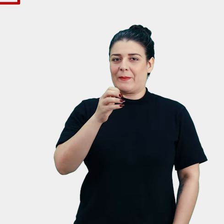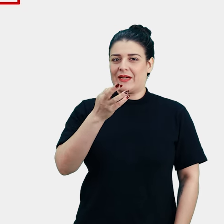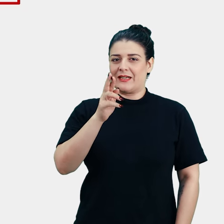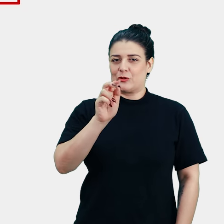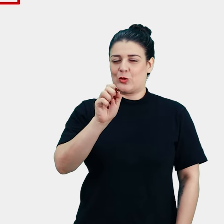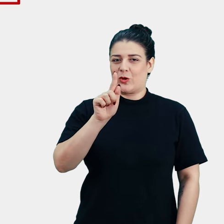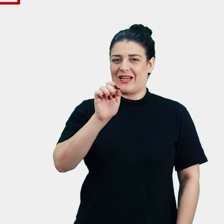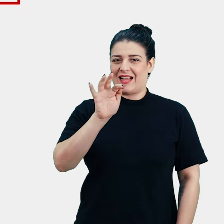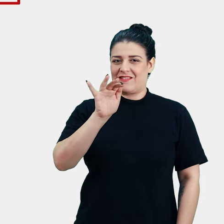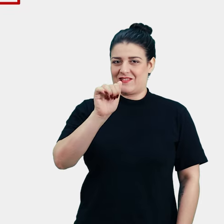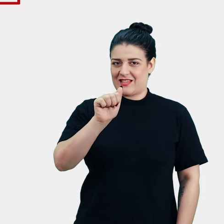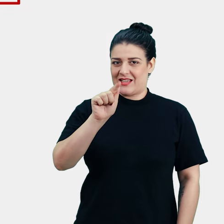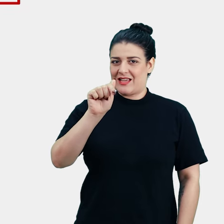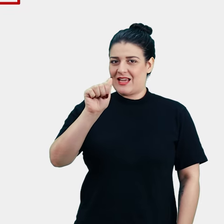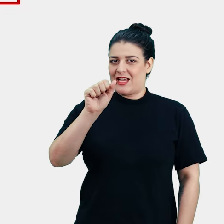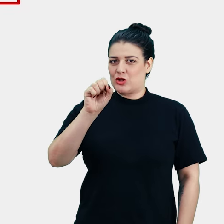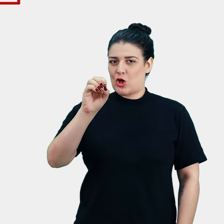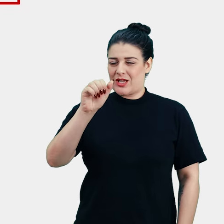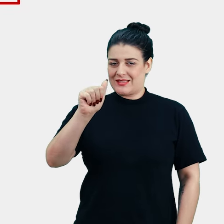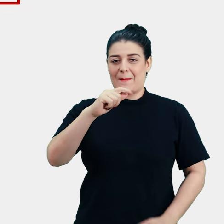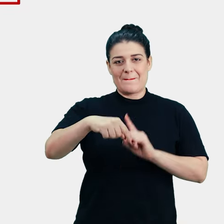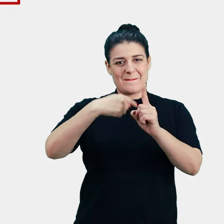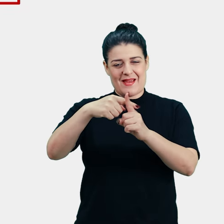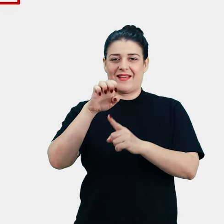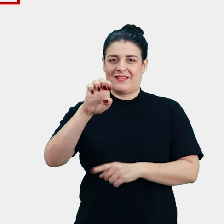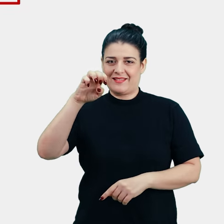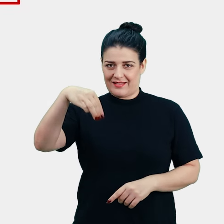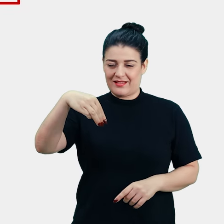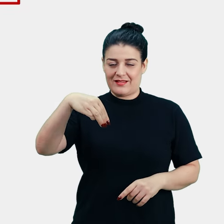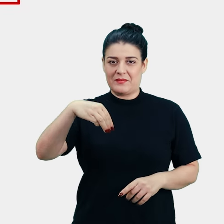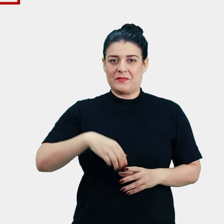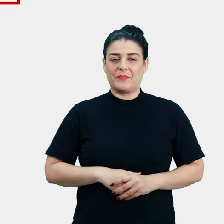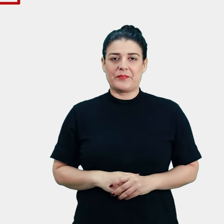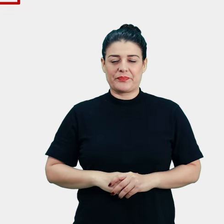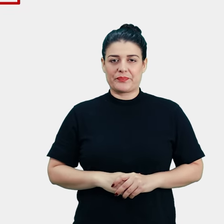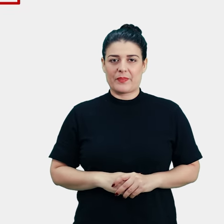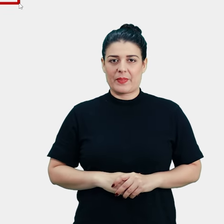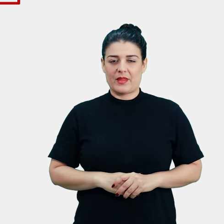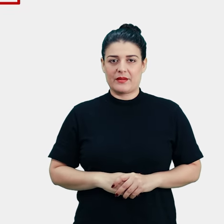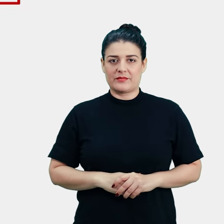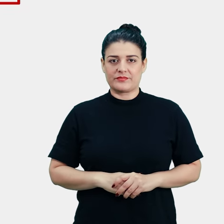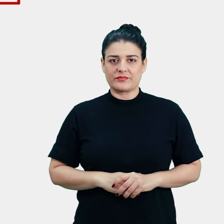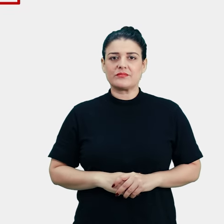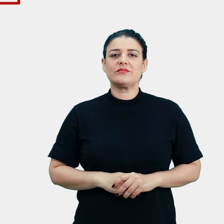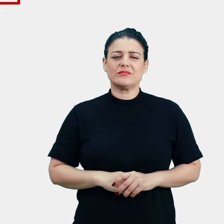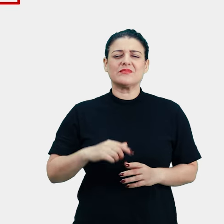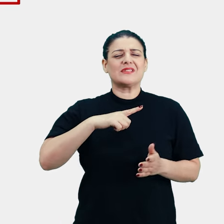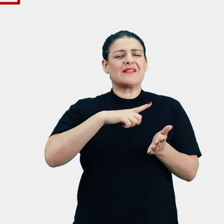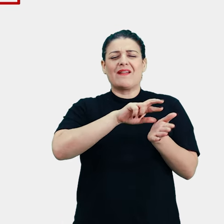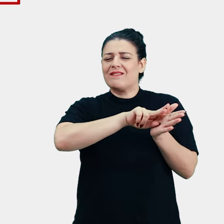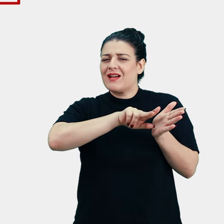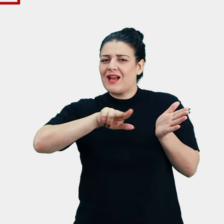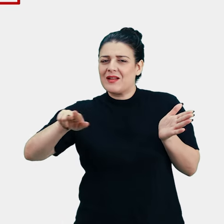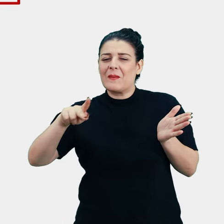com fase gasosa, até acoplada ao espectrômetro de massas, tá? IESE, a PCI,